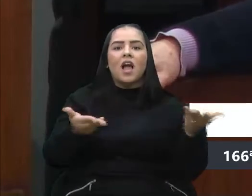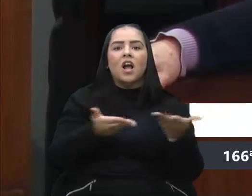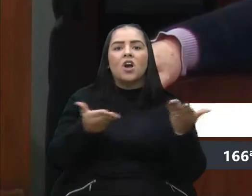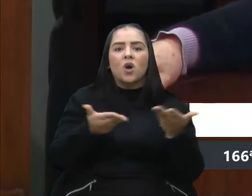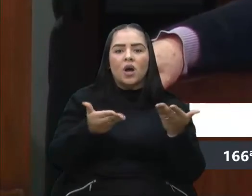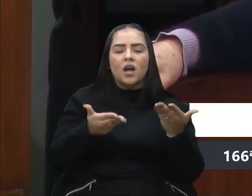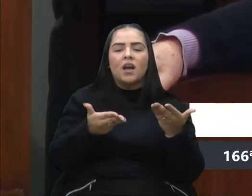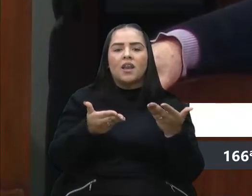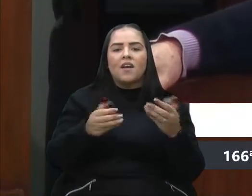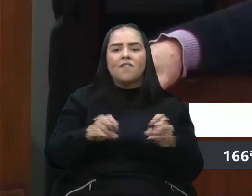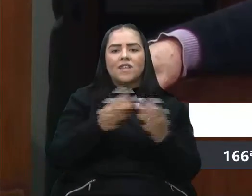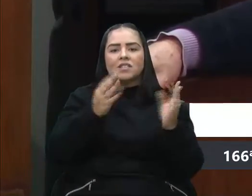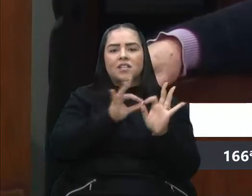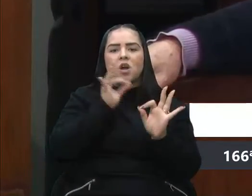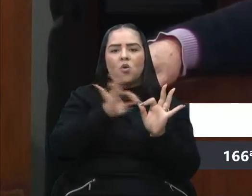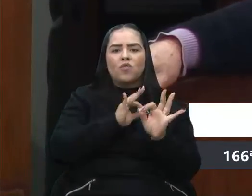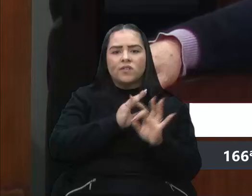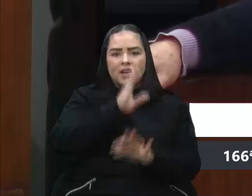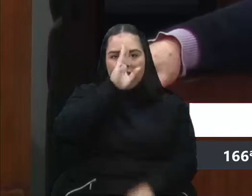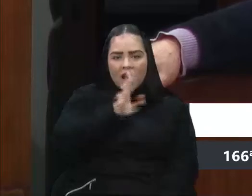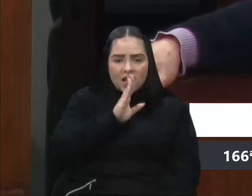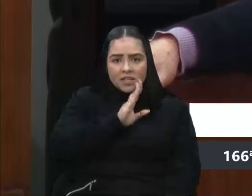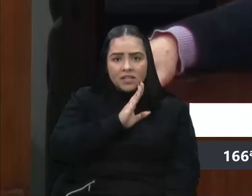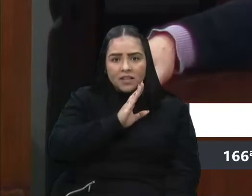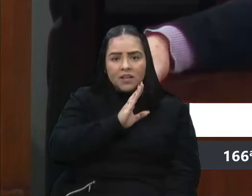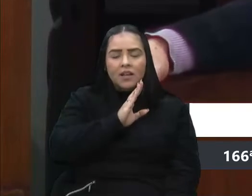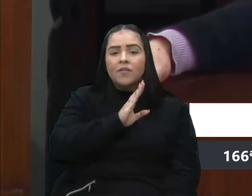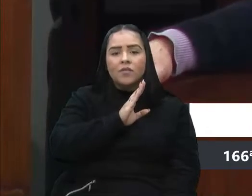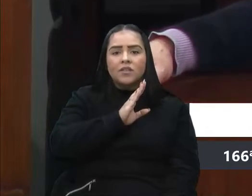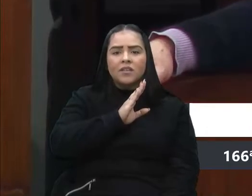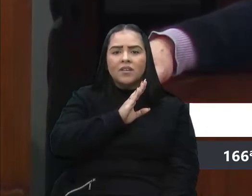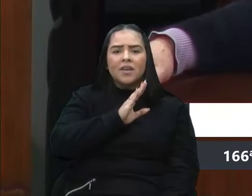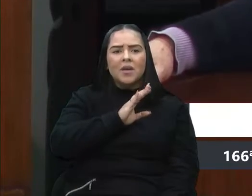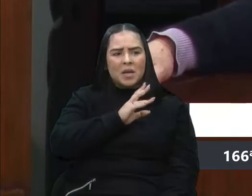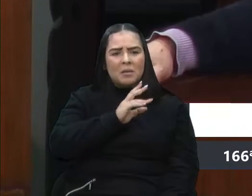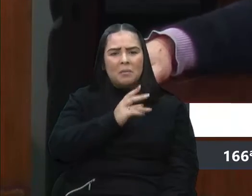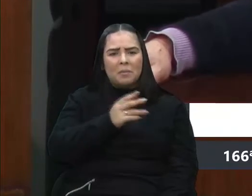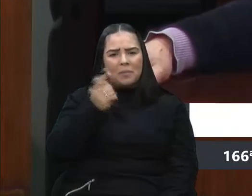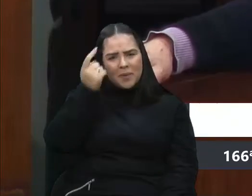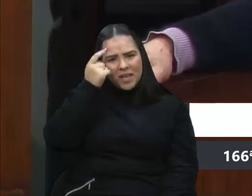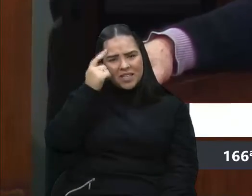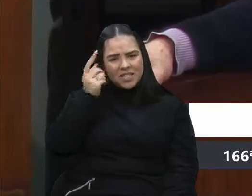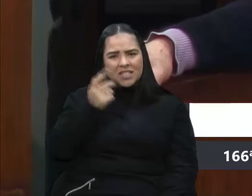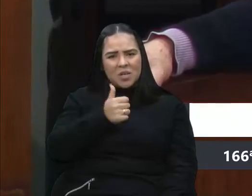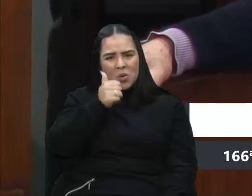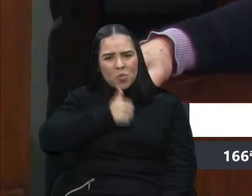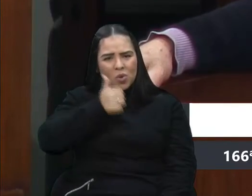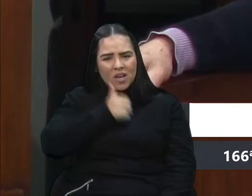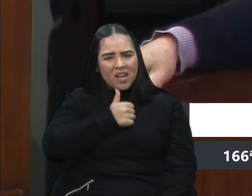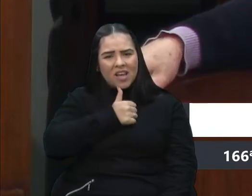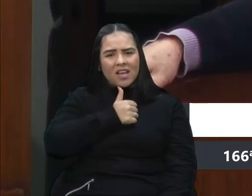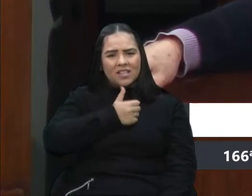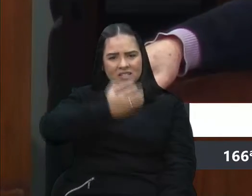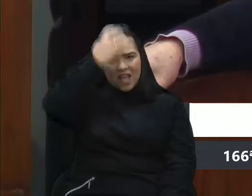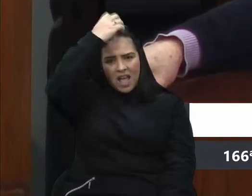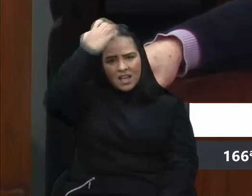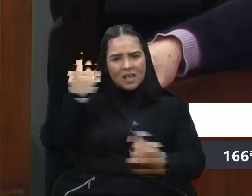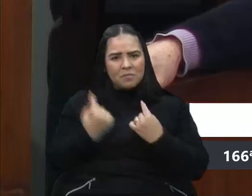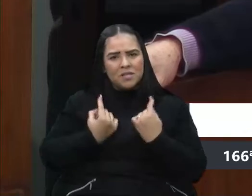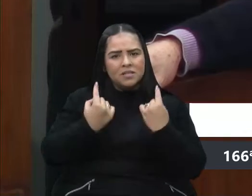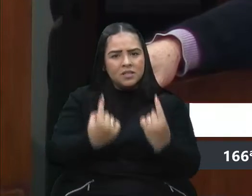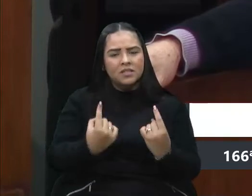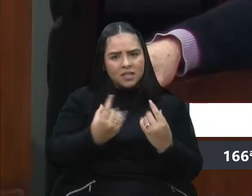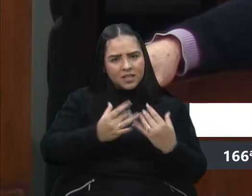graça. Então a nossa Festa da Uva é muito mais. Você coloca no lugar essas meninas que se doam. E outra, de